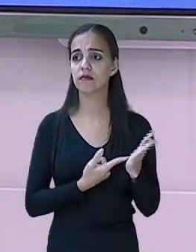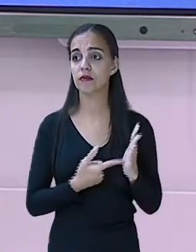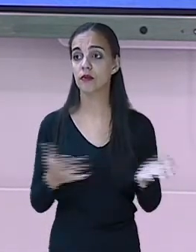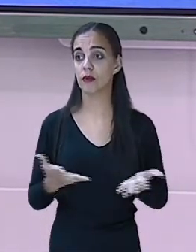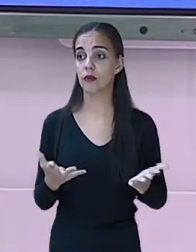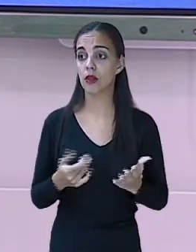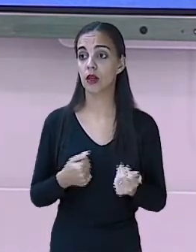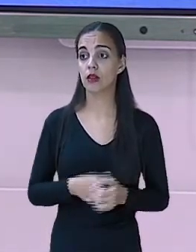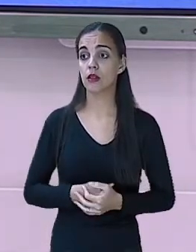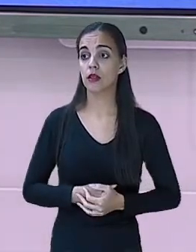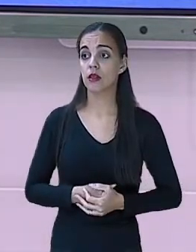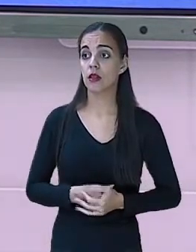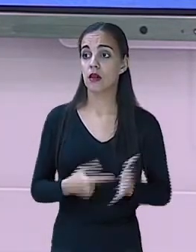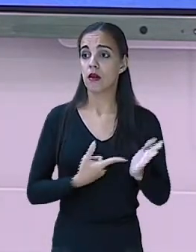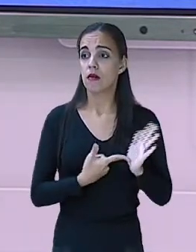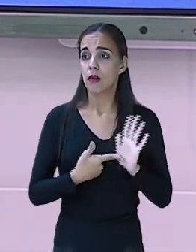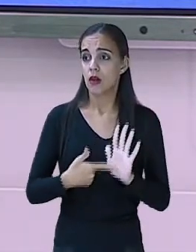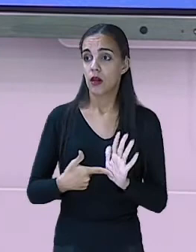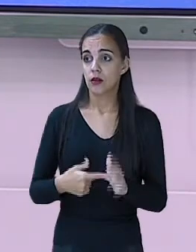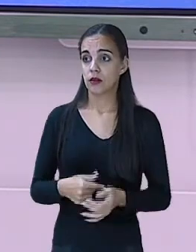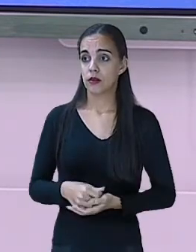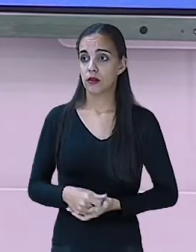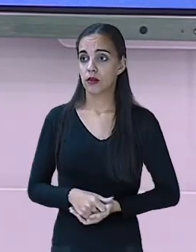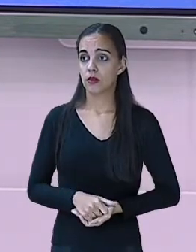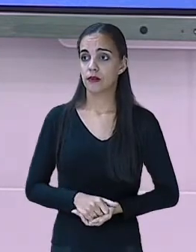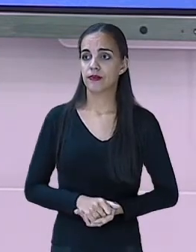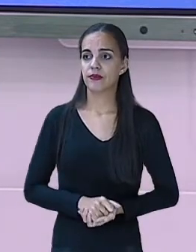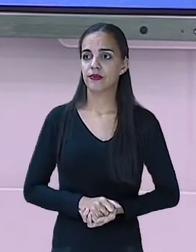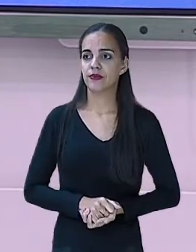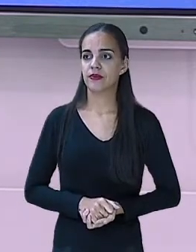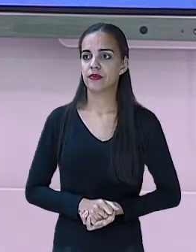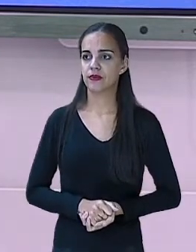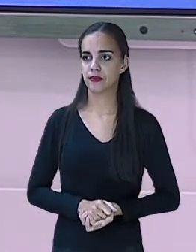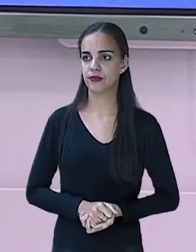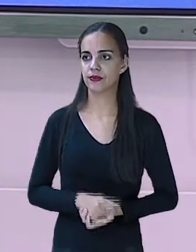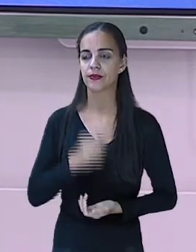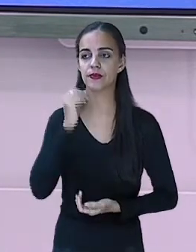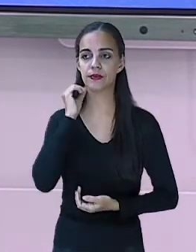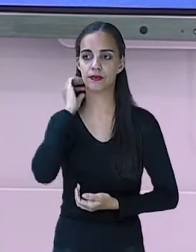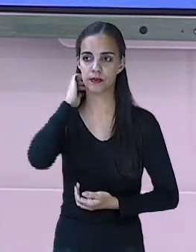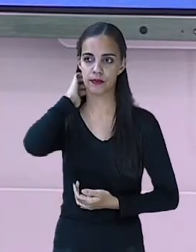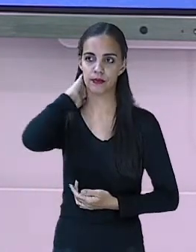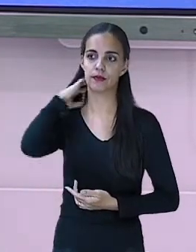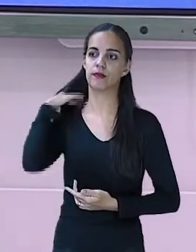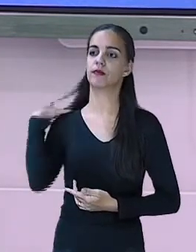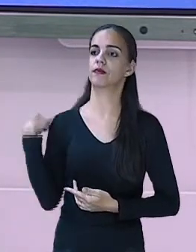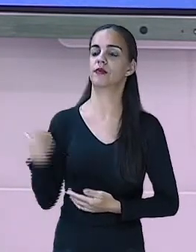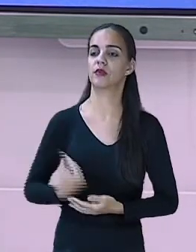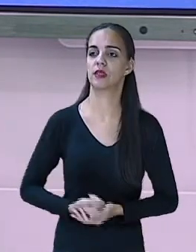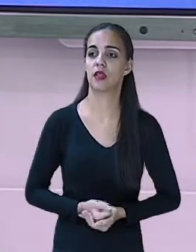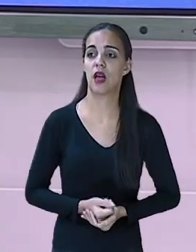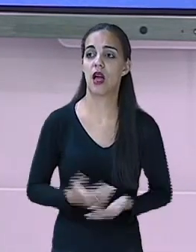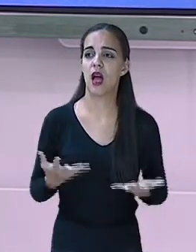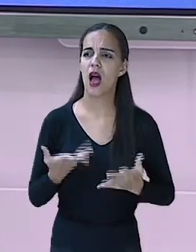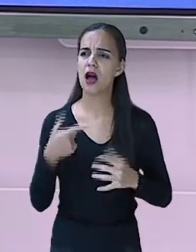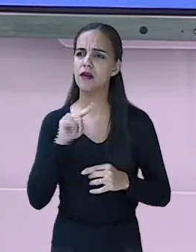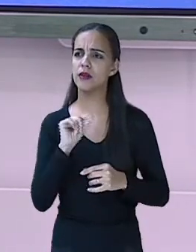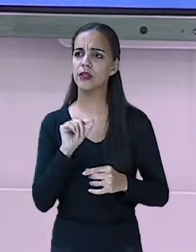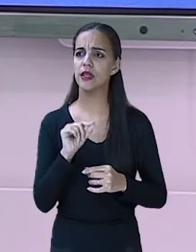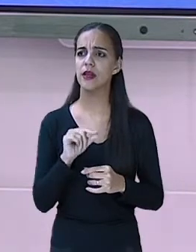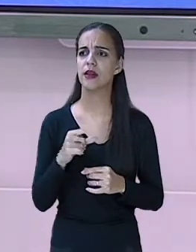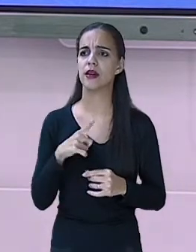e as reações químicas ou qual o nome as transformações químicas